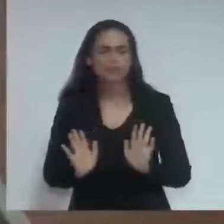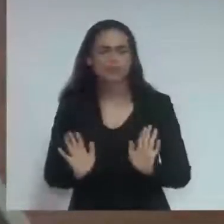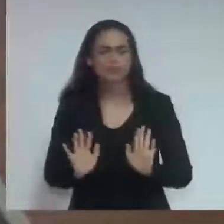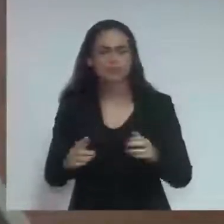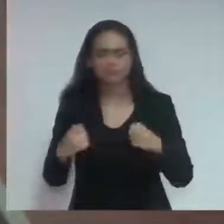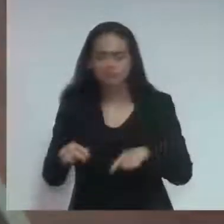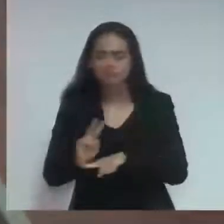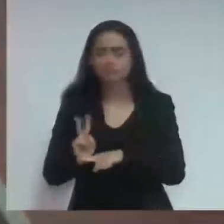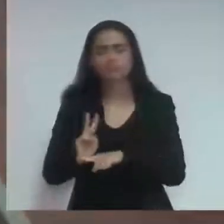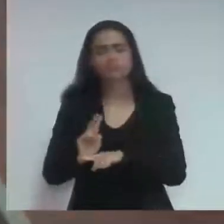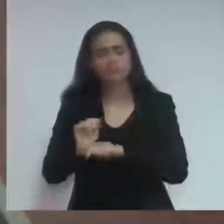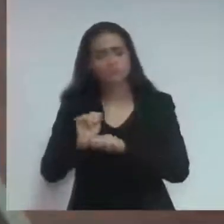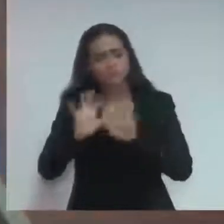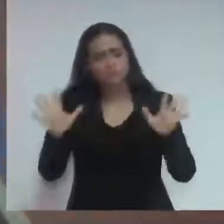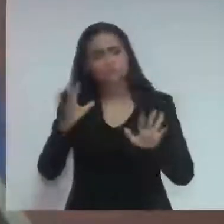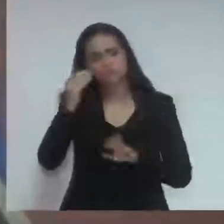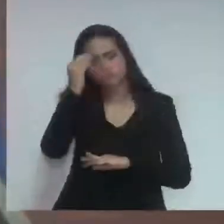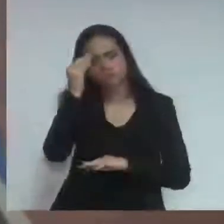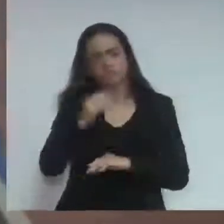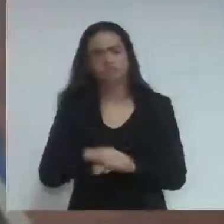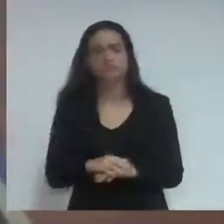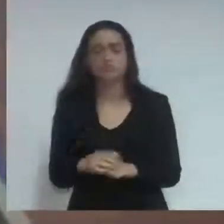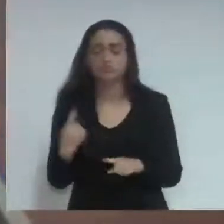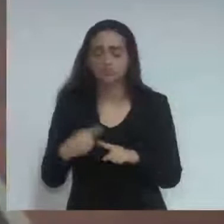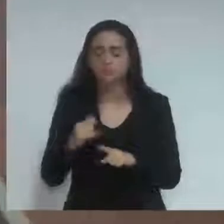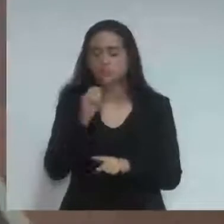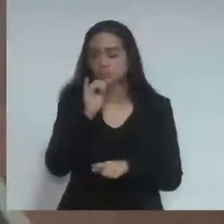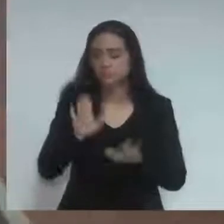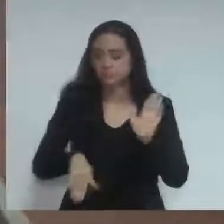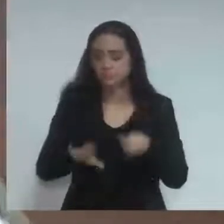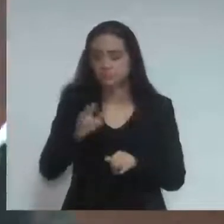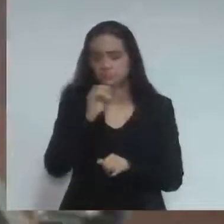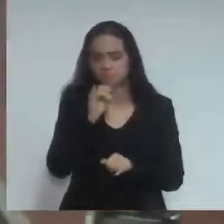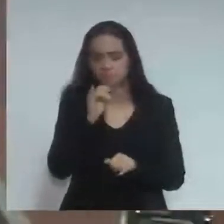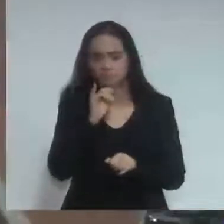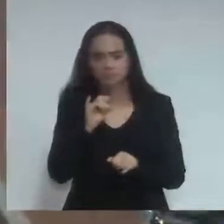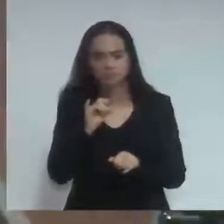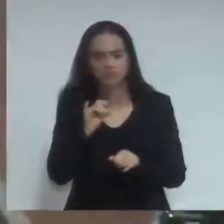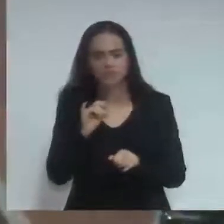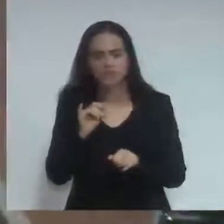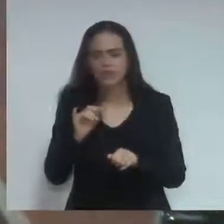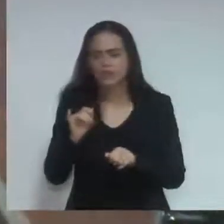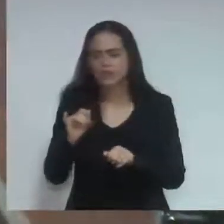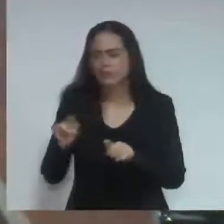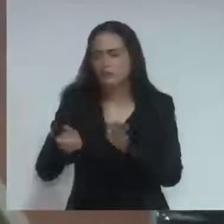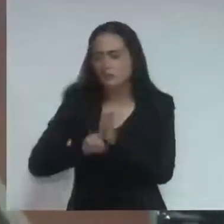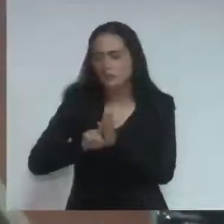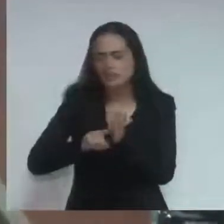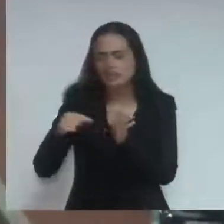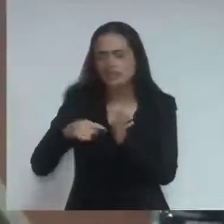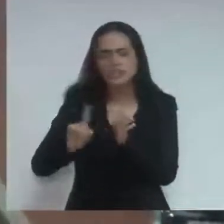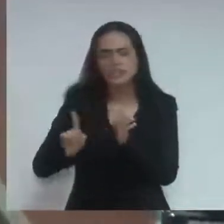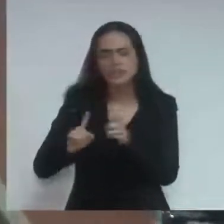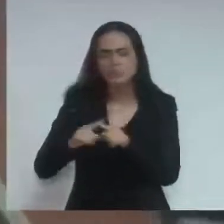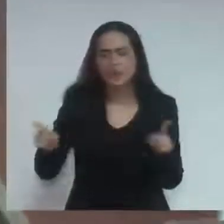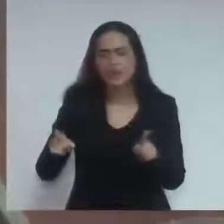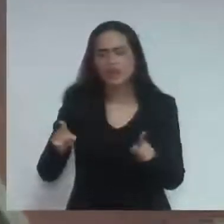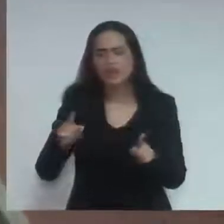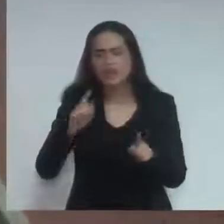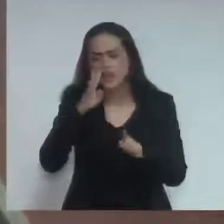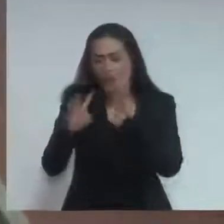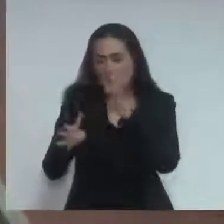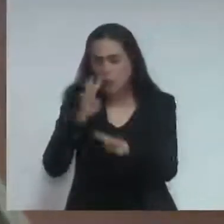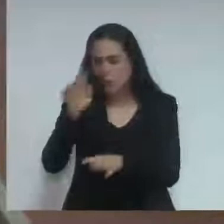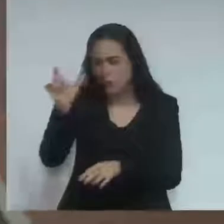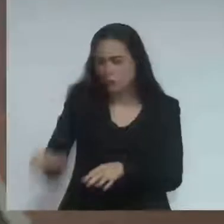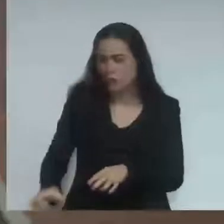uma afirmação de algo que não é verdadeiro, que não foi checado, que não se tem certeza, né, e que ofende a honra ou